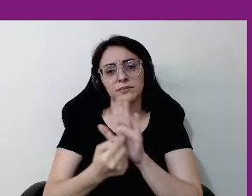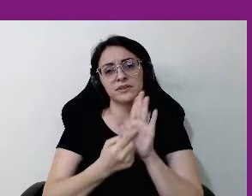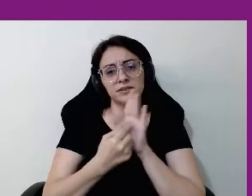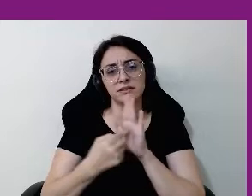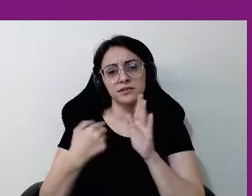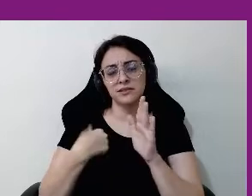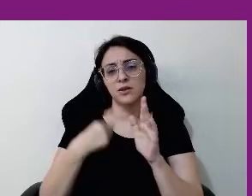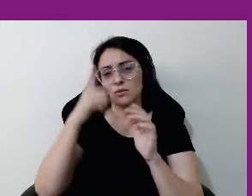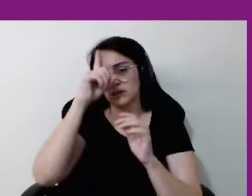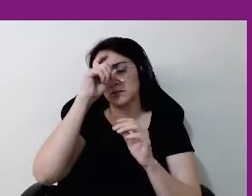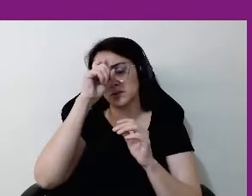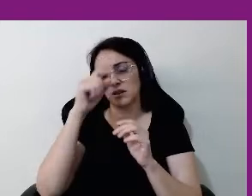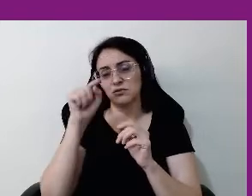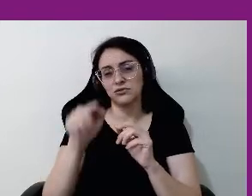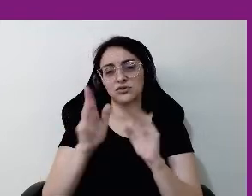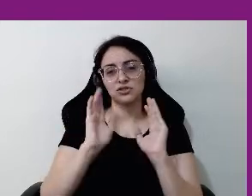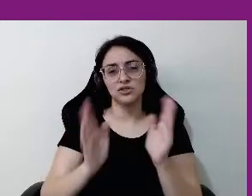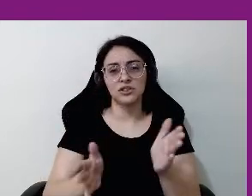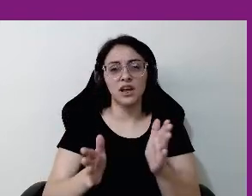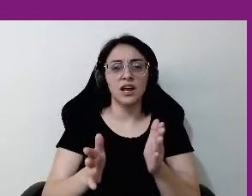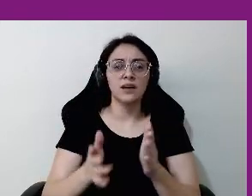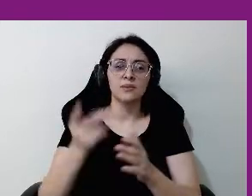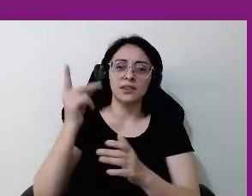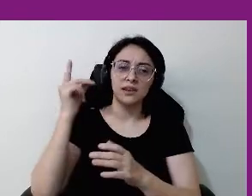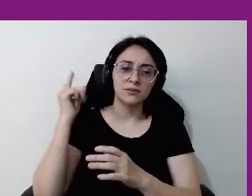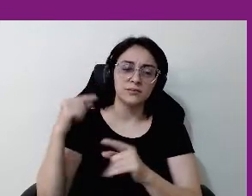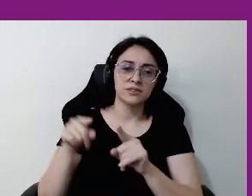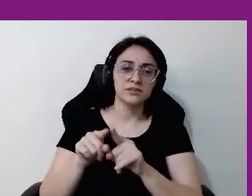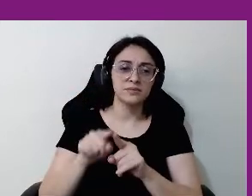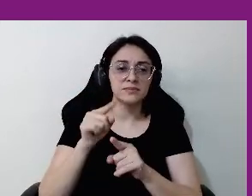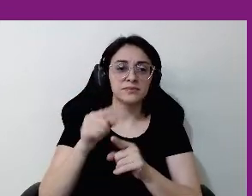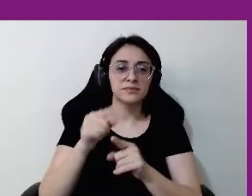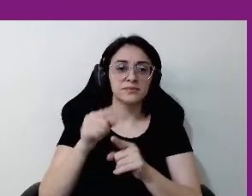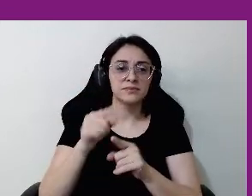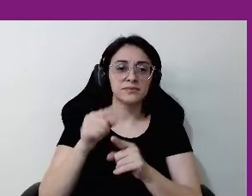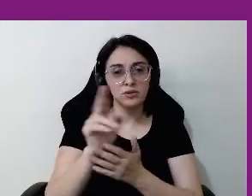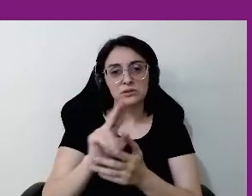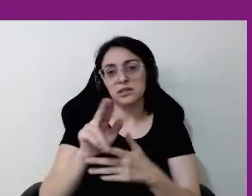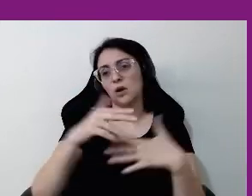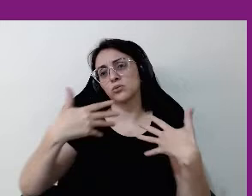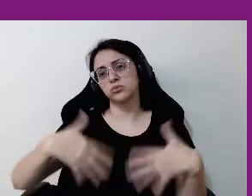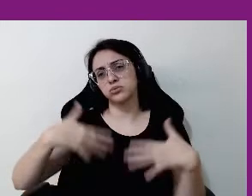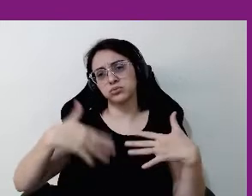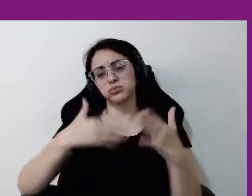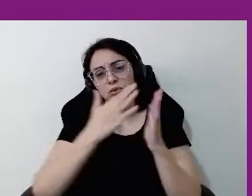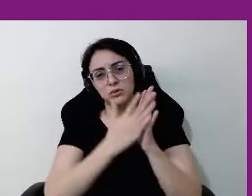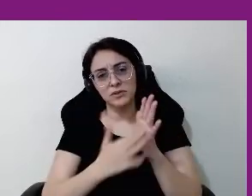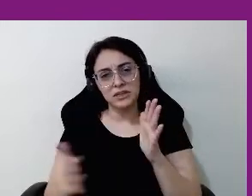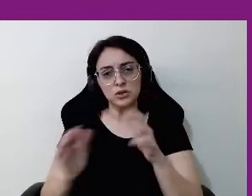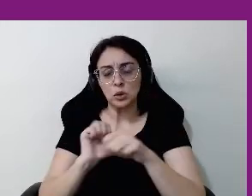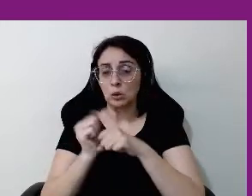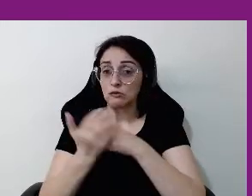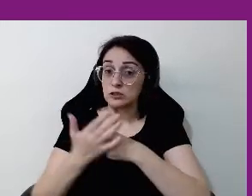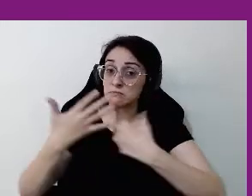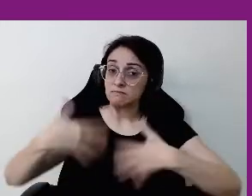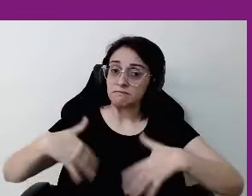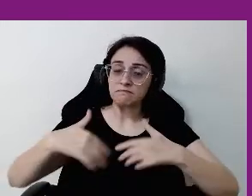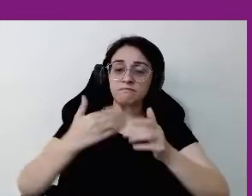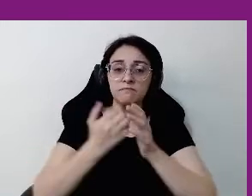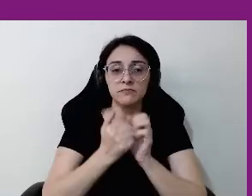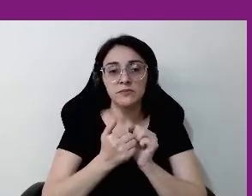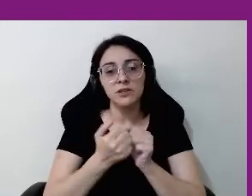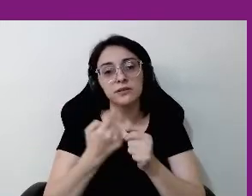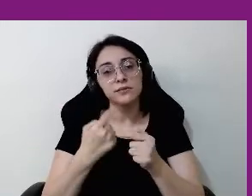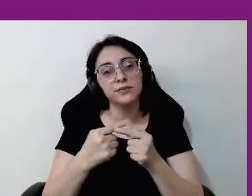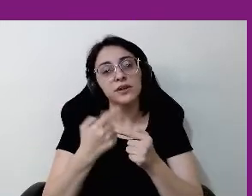no meu hospital já há muito tempo, e aí nós começamos a usar muito durante o Covid,